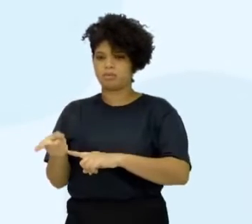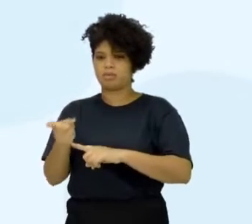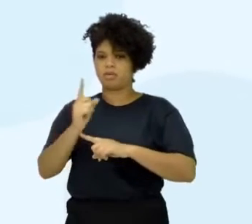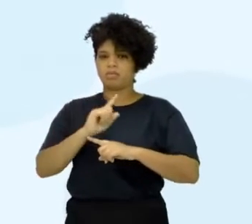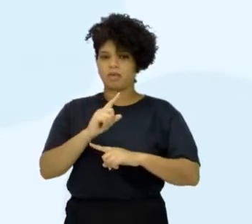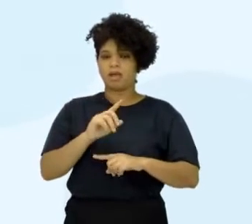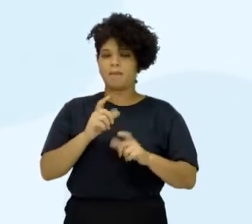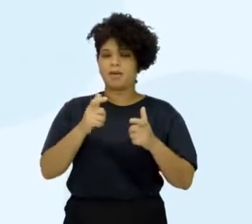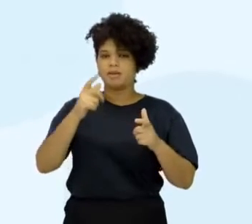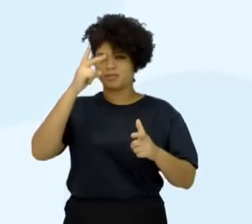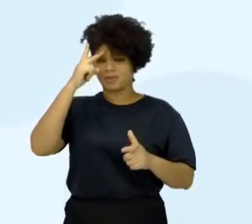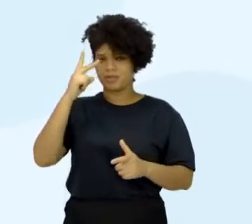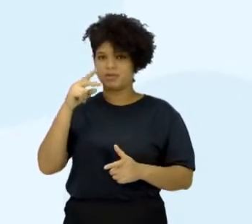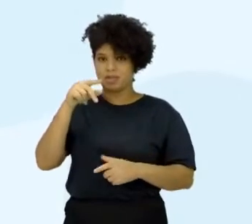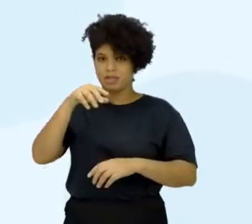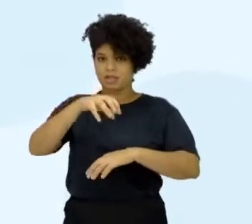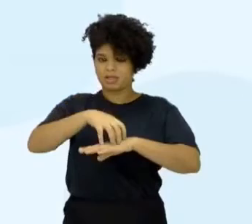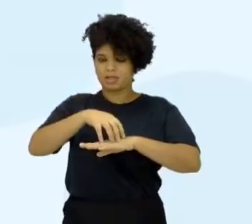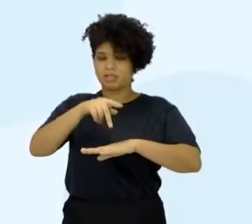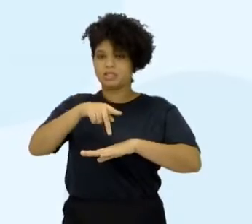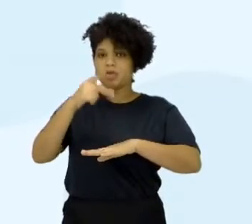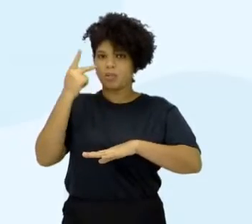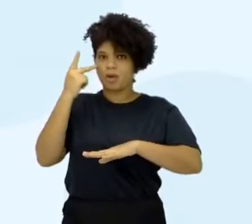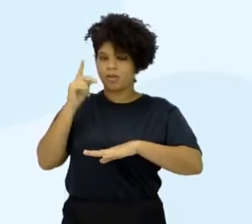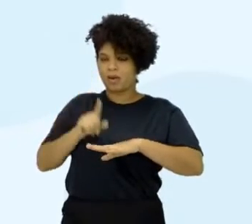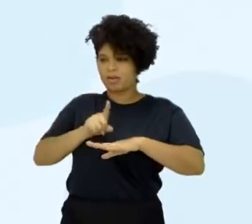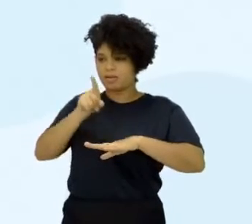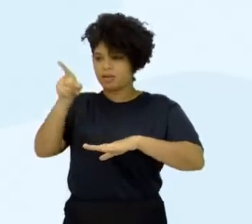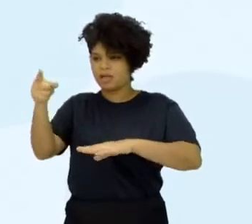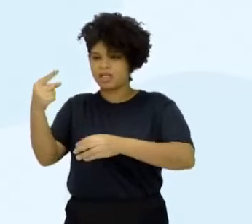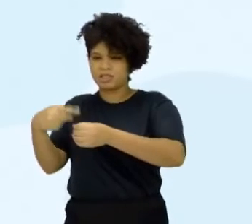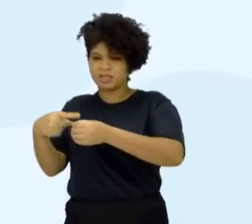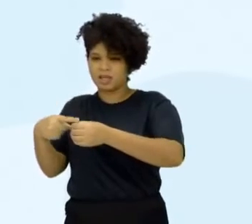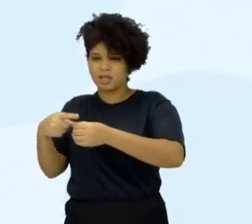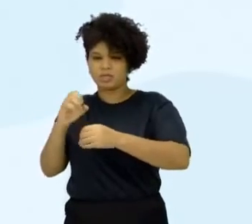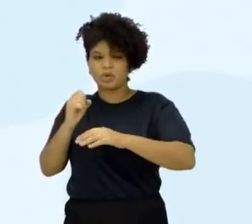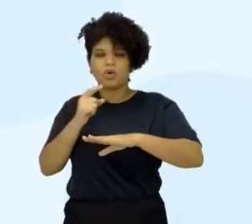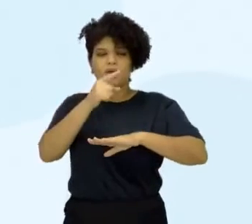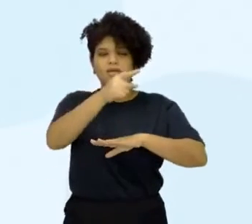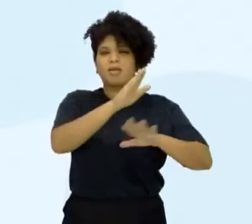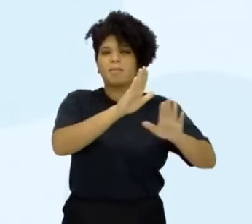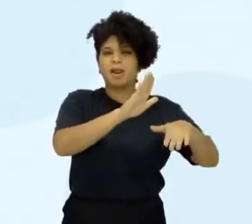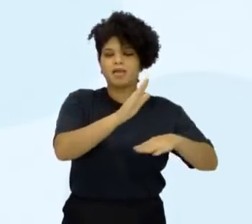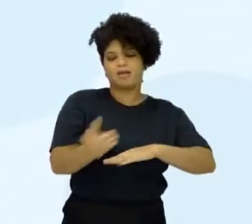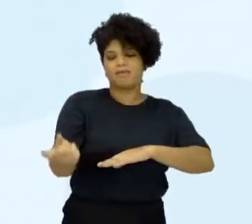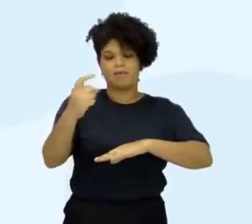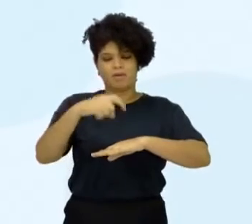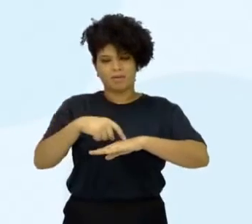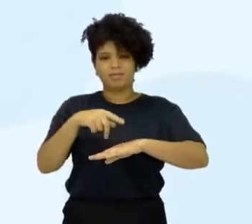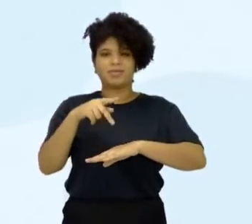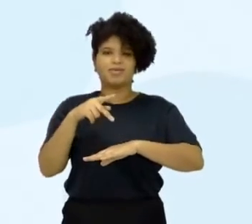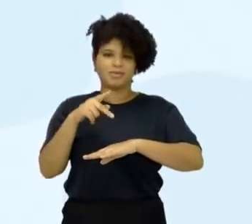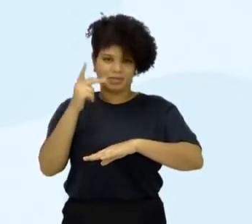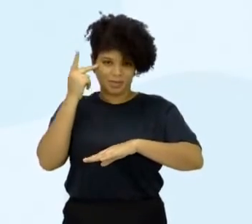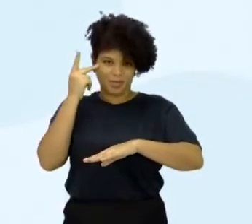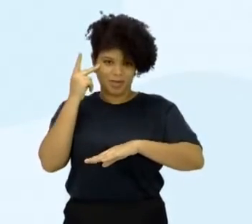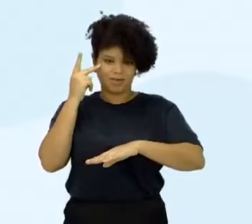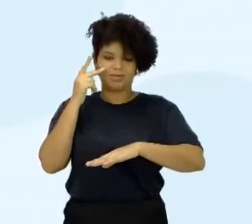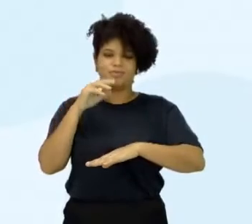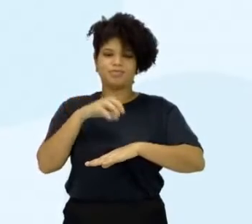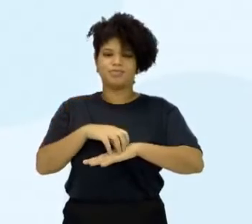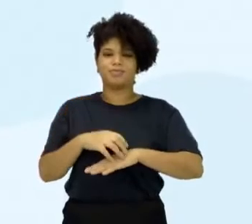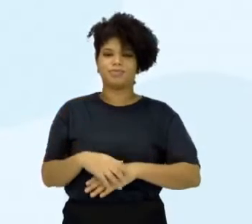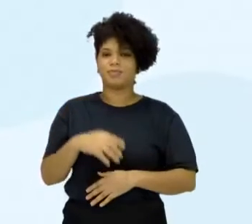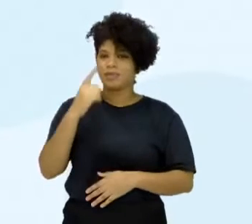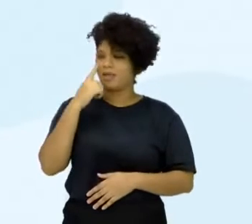municípios dessas regiões aí, tá certo? A gente vai para um outro mapa para identificar melhor aí as principais metrópoles. Olha aí, né,